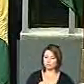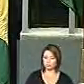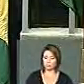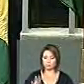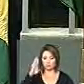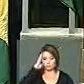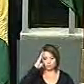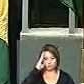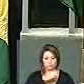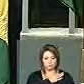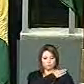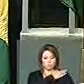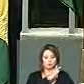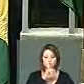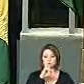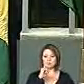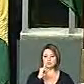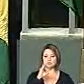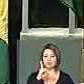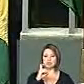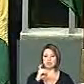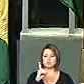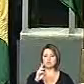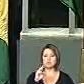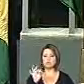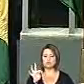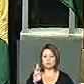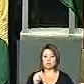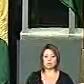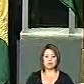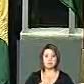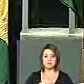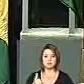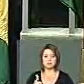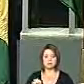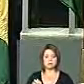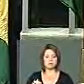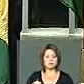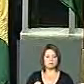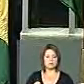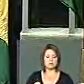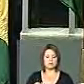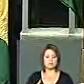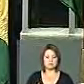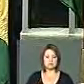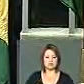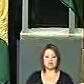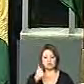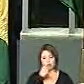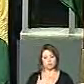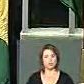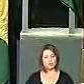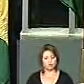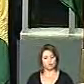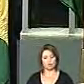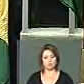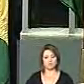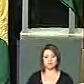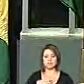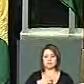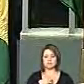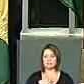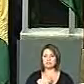como ditadura nos anos que se seguiram a 1964. A jovem mulher, que já possuía um